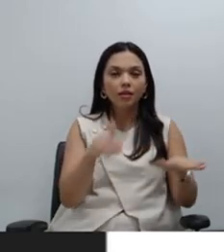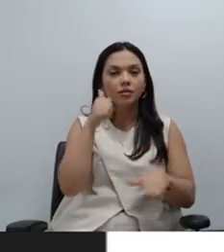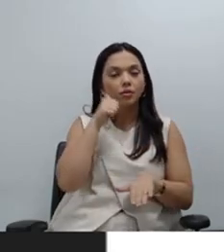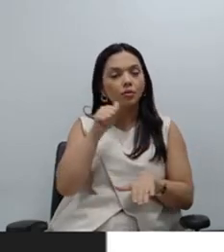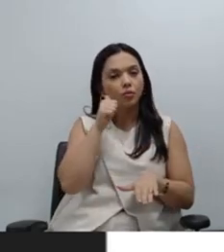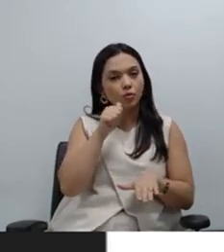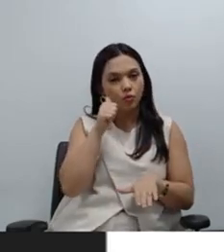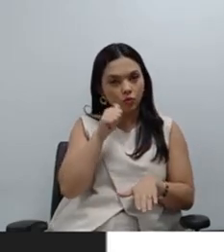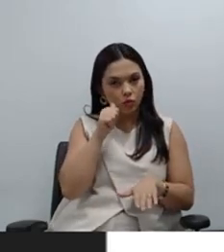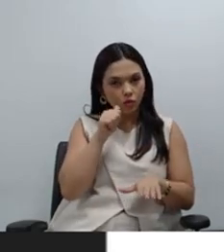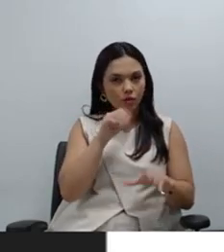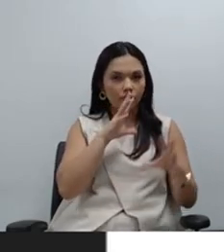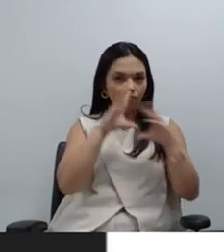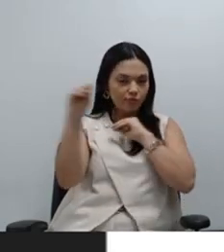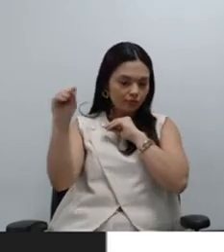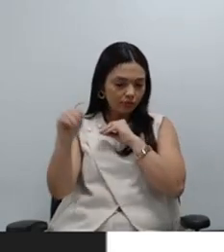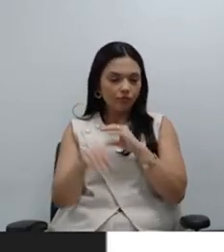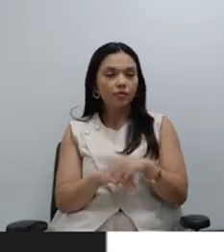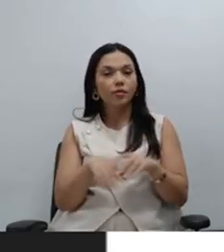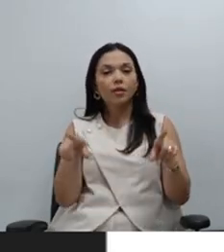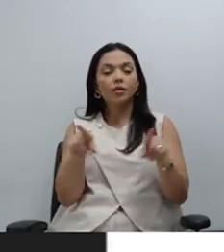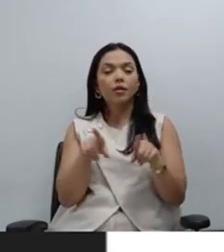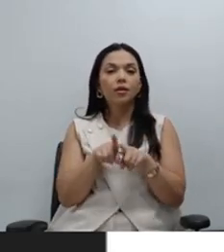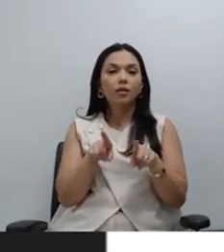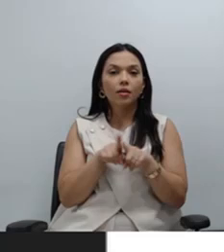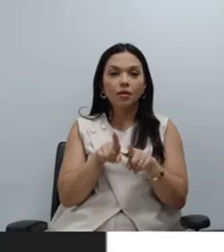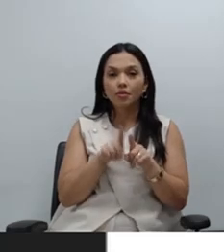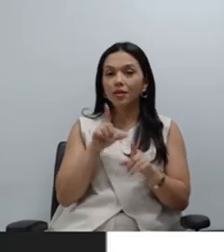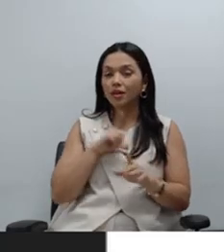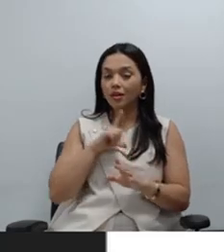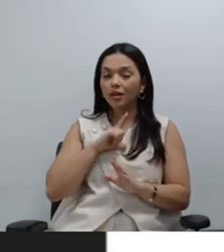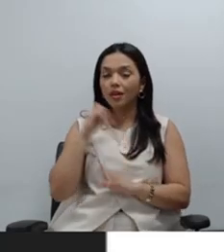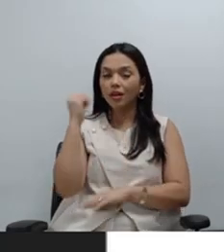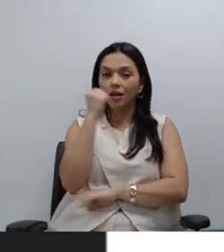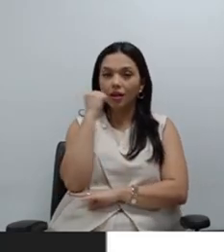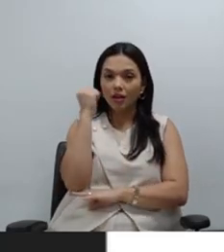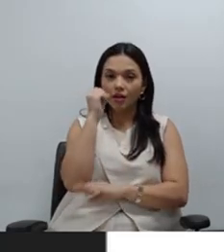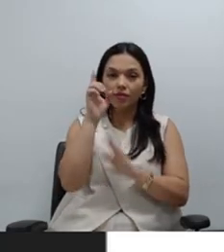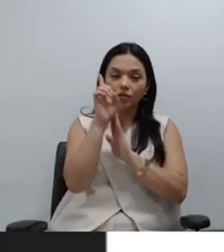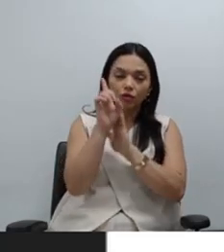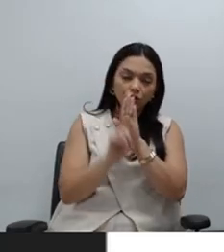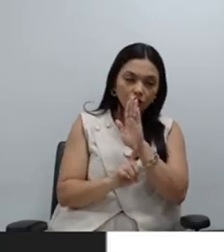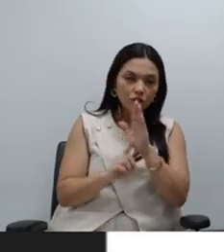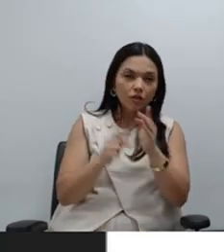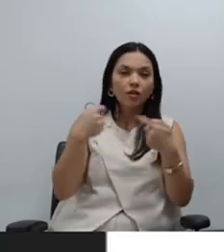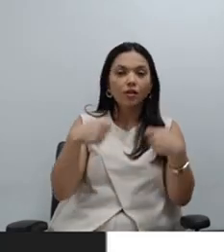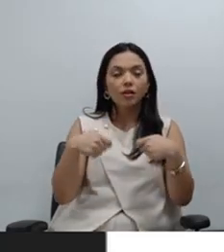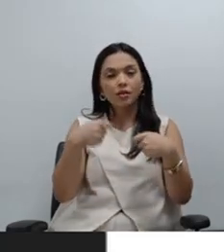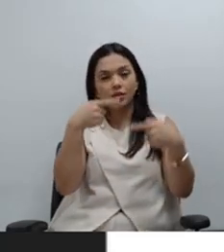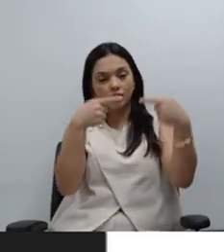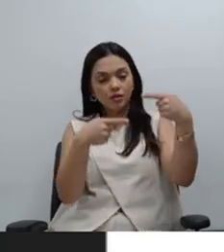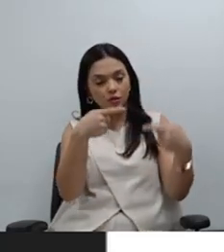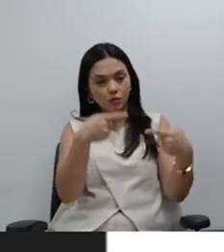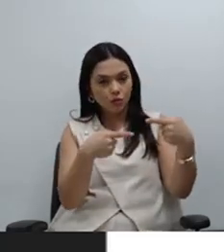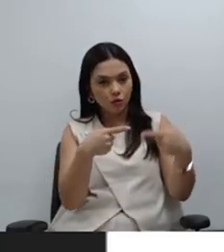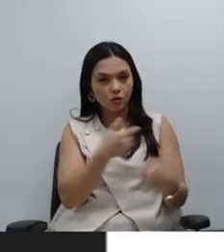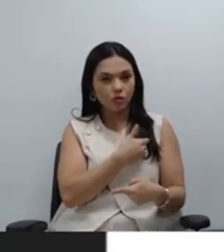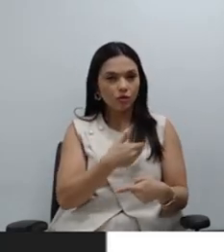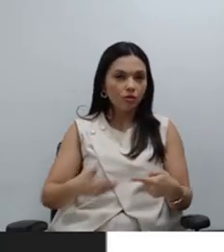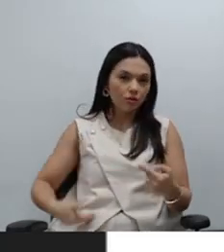Idosa. Em comum, as graves violações de direitos e necessidade de políticas públicas